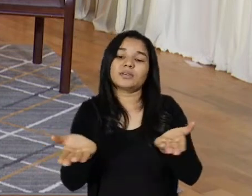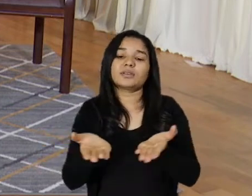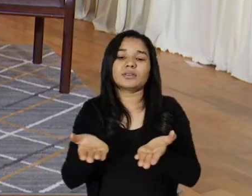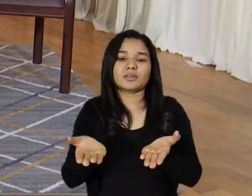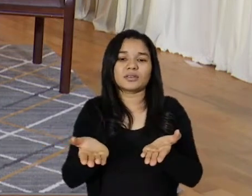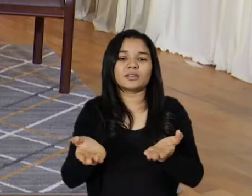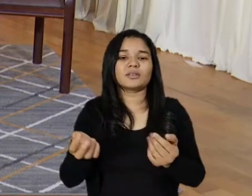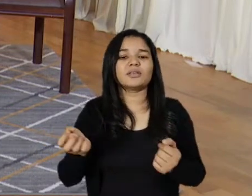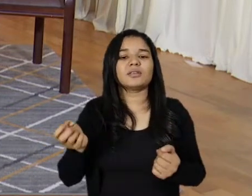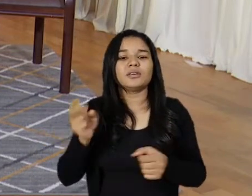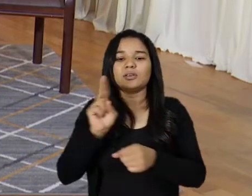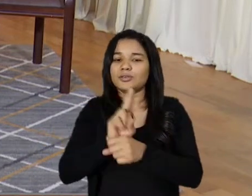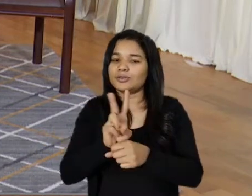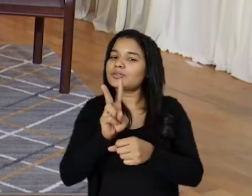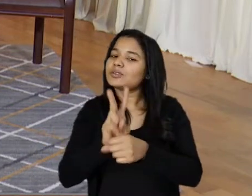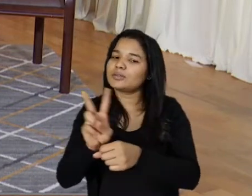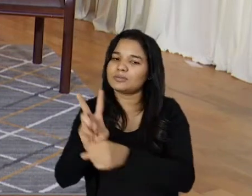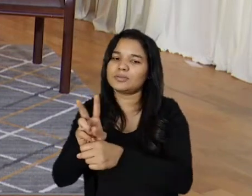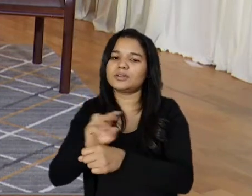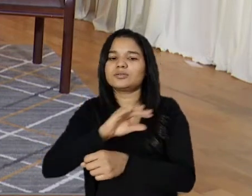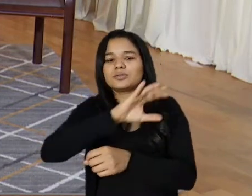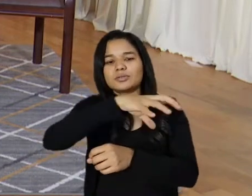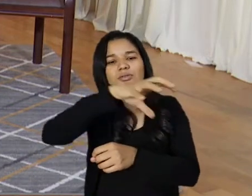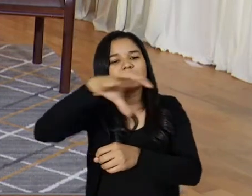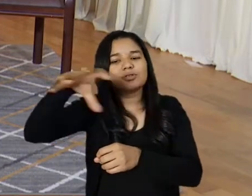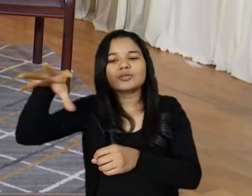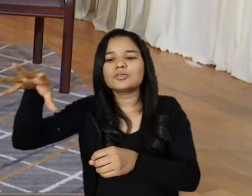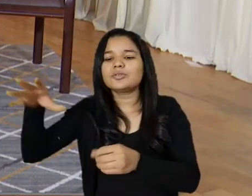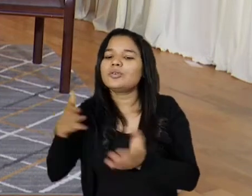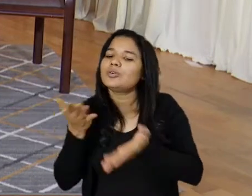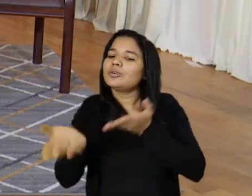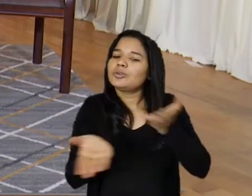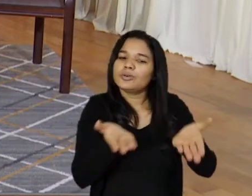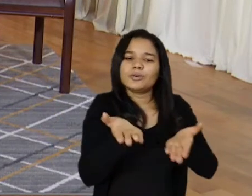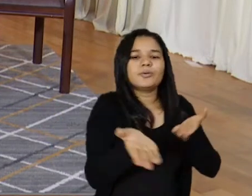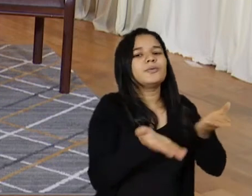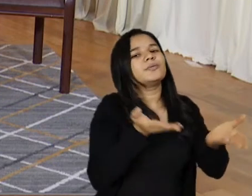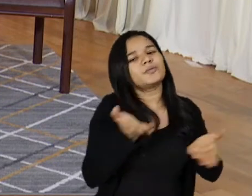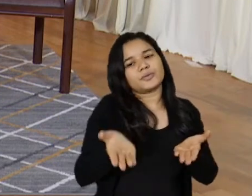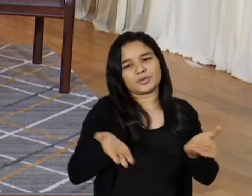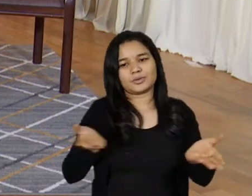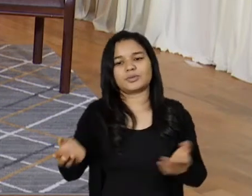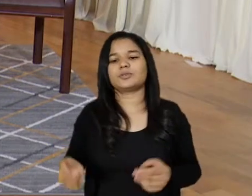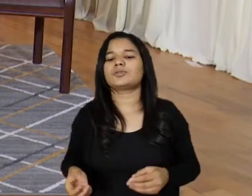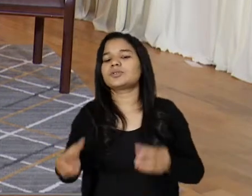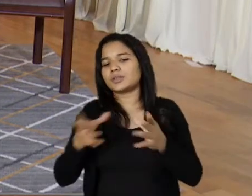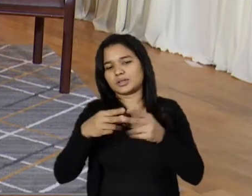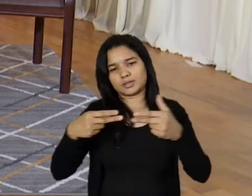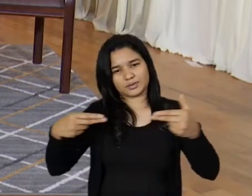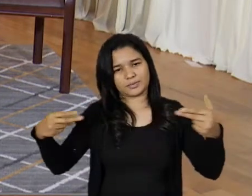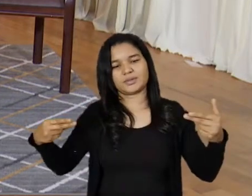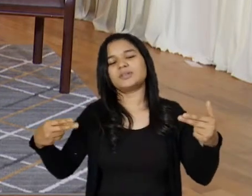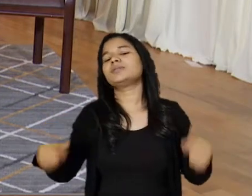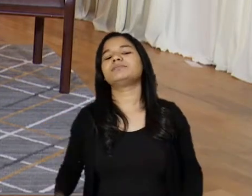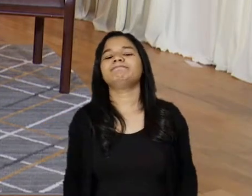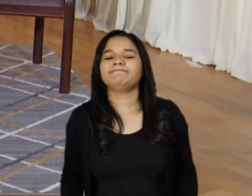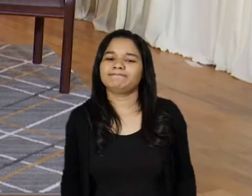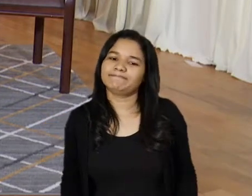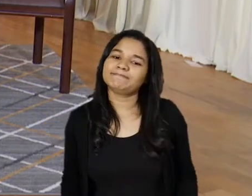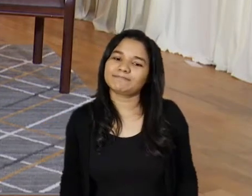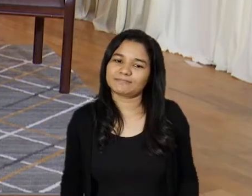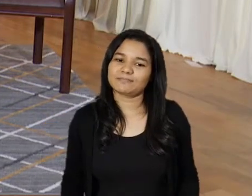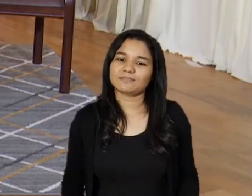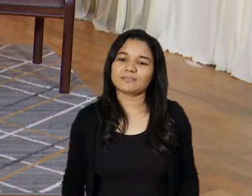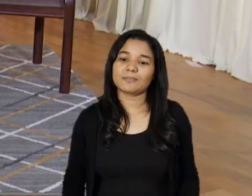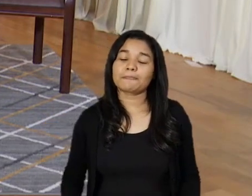Imaginem a situação que Noé enfrentava num desafio totalmente novo para ele. E é interessante